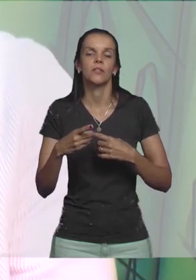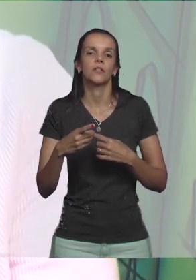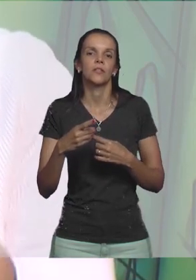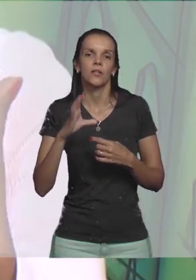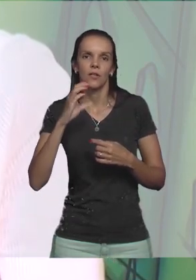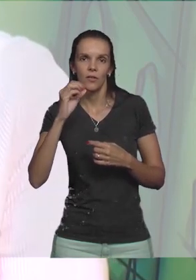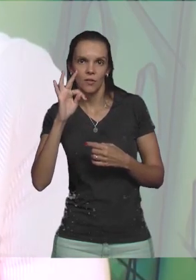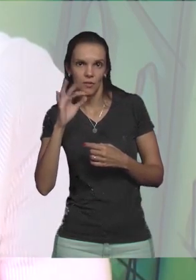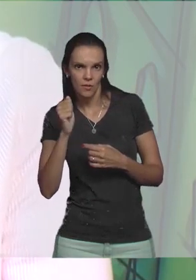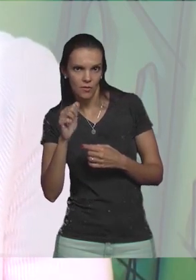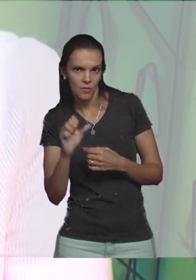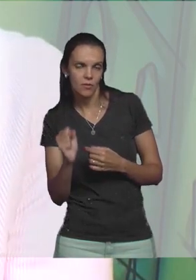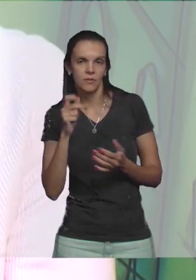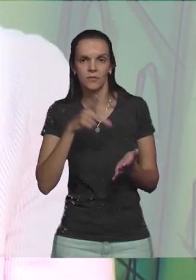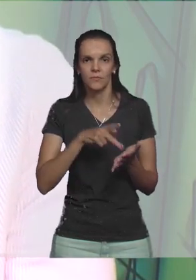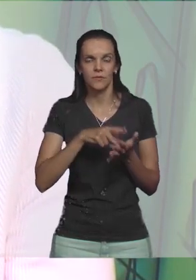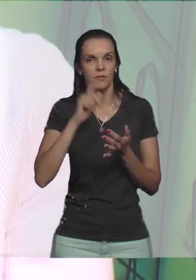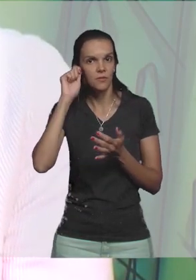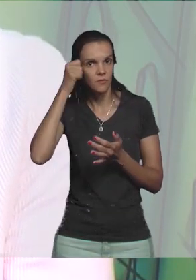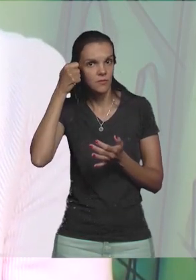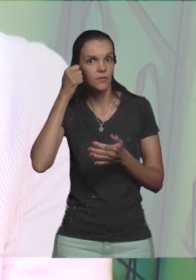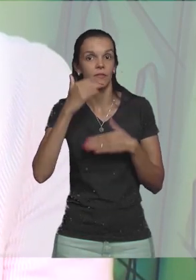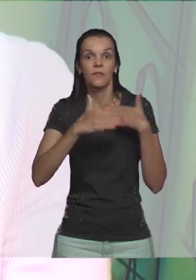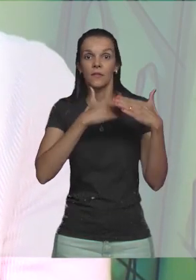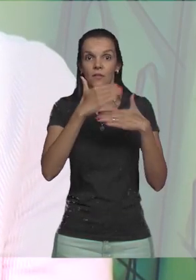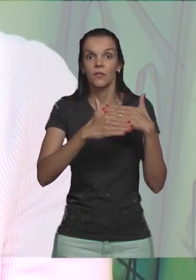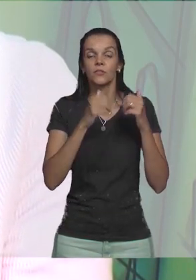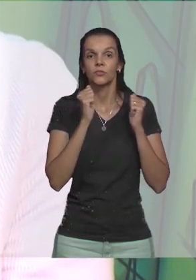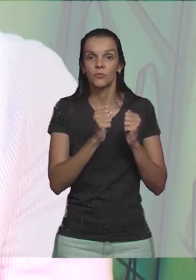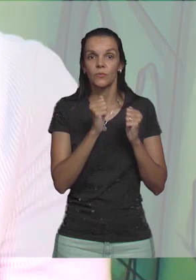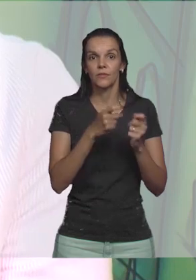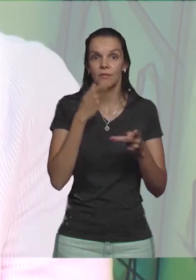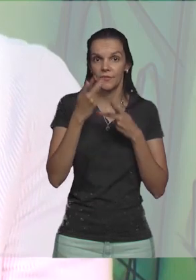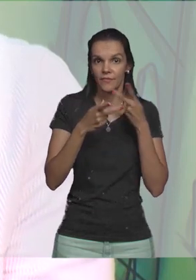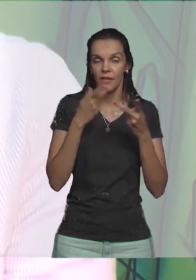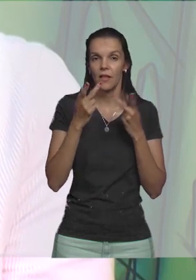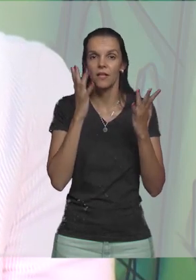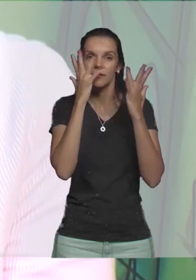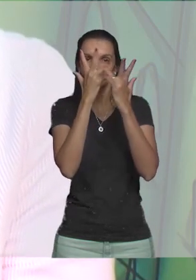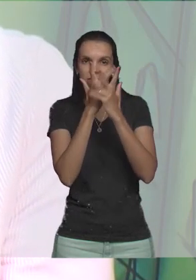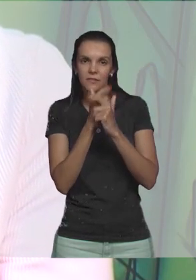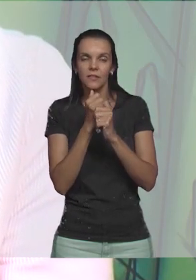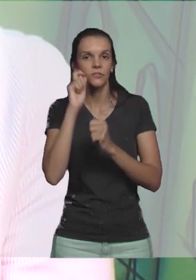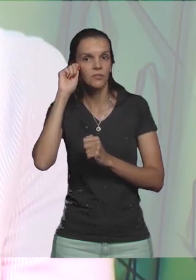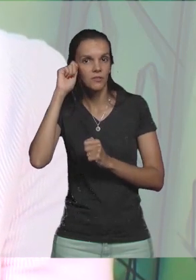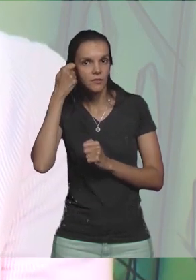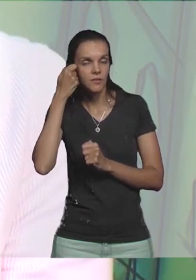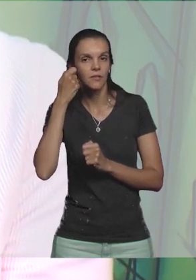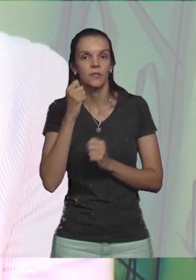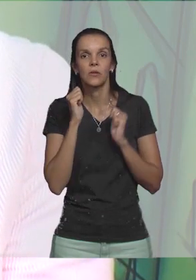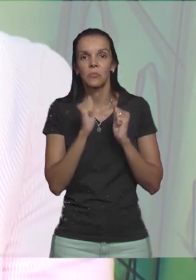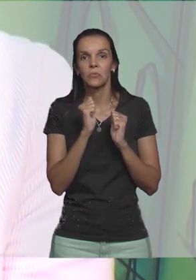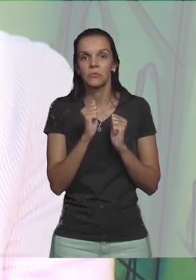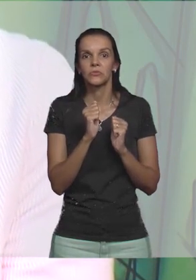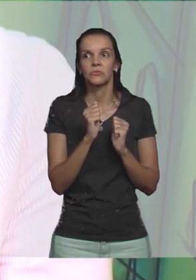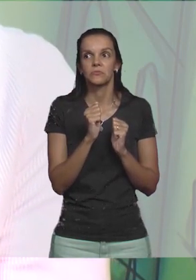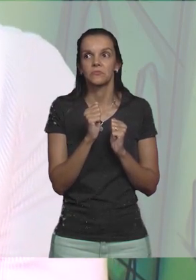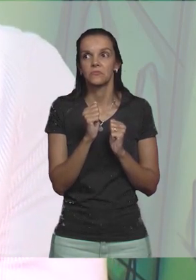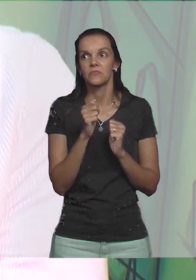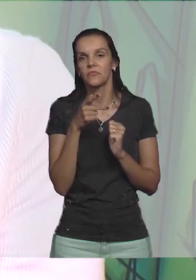discutir cotas, discutir presença do negro, nós temos esse avanço de poder falar da estética negra. Porque pode parecer uma